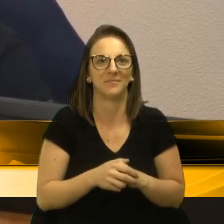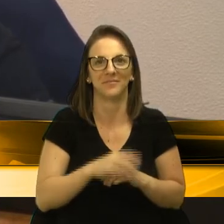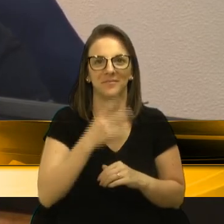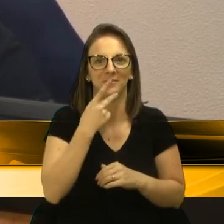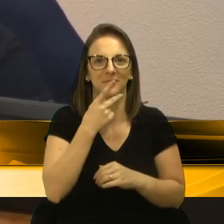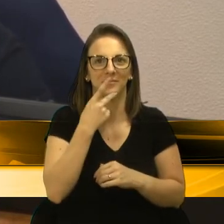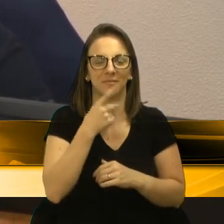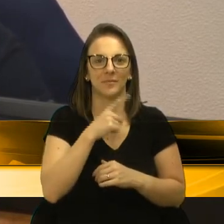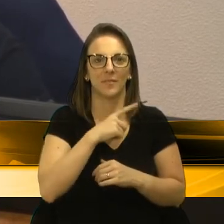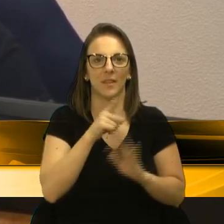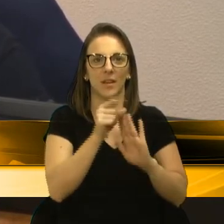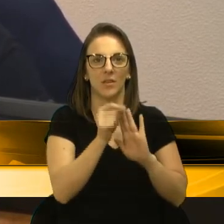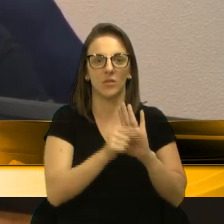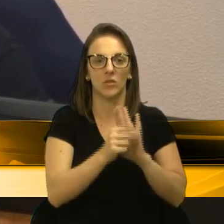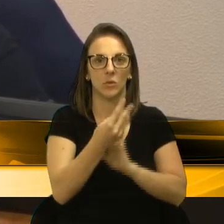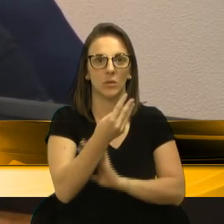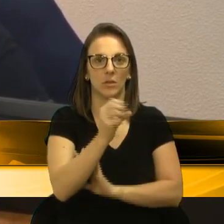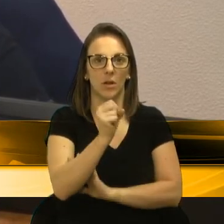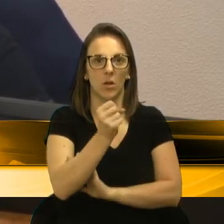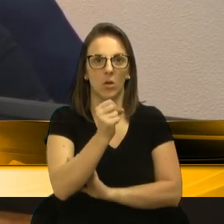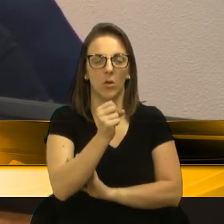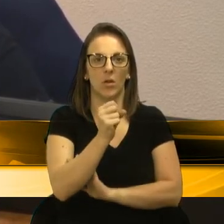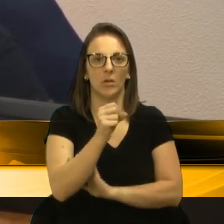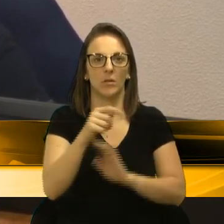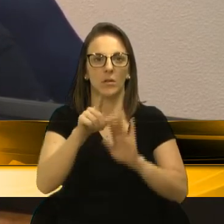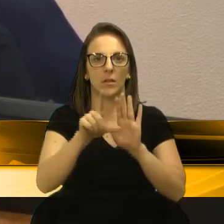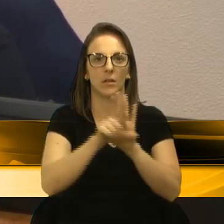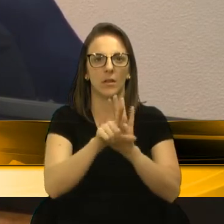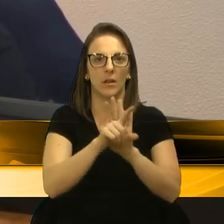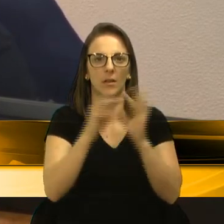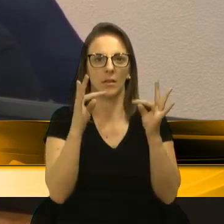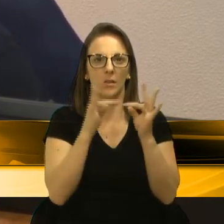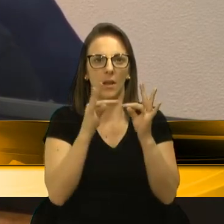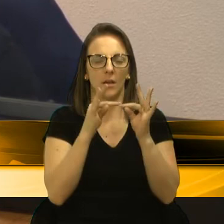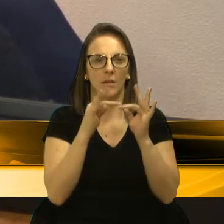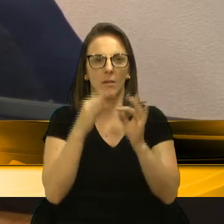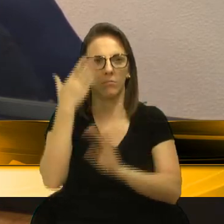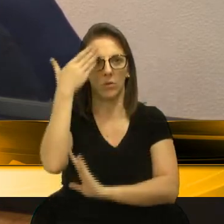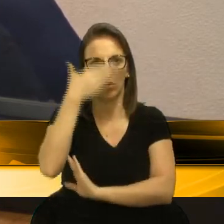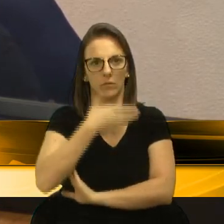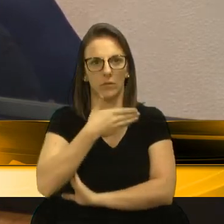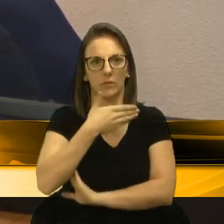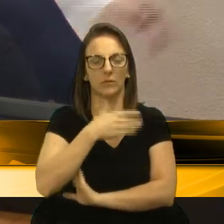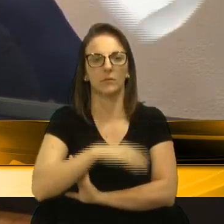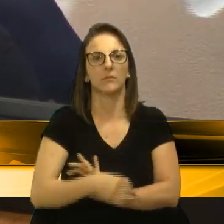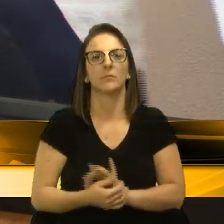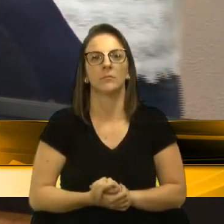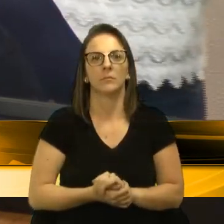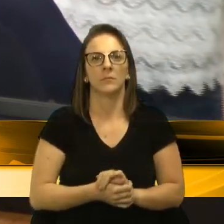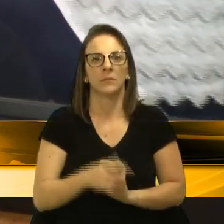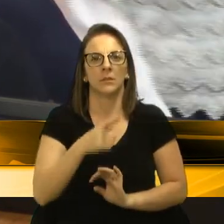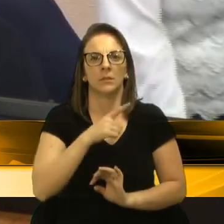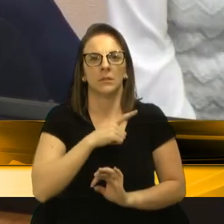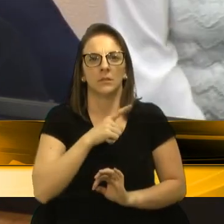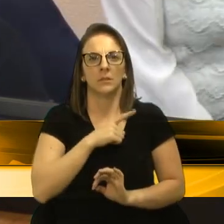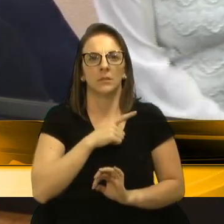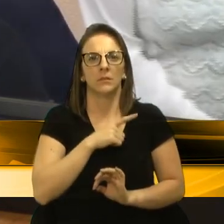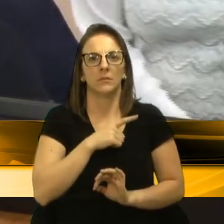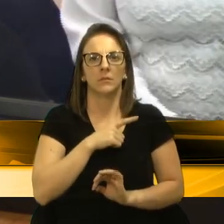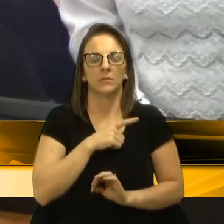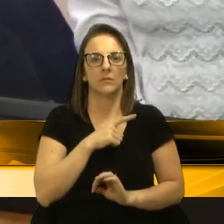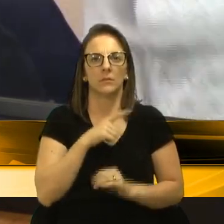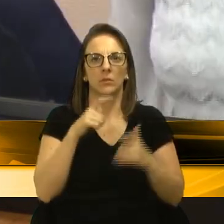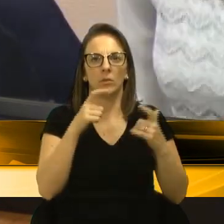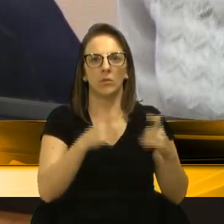Artigo 38. Será exigido laudo técnico comprobatório de tratamento acústico para os estabelecimentos, instalações ou espaços, inclusive aqueles destinados ao